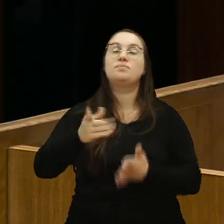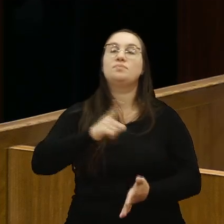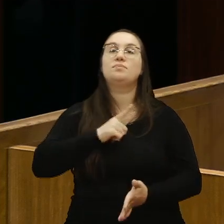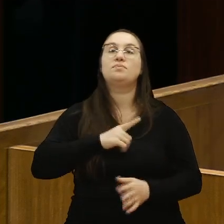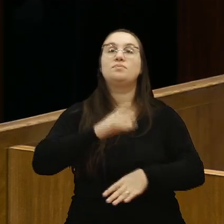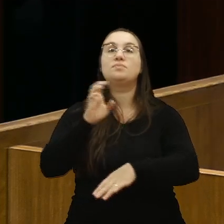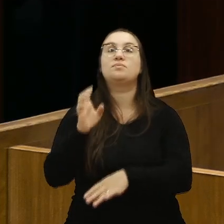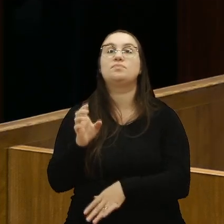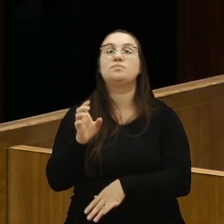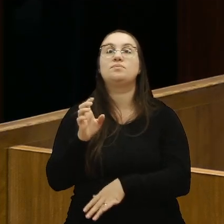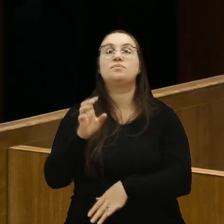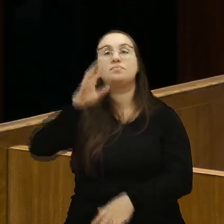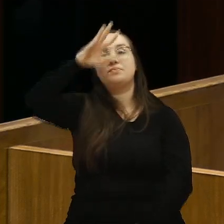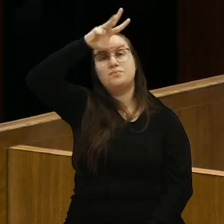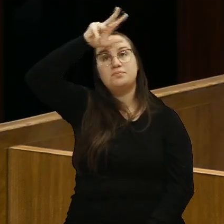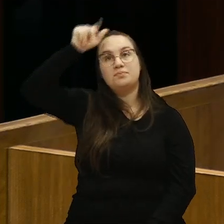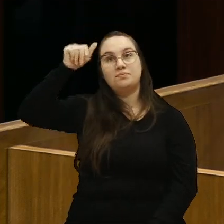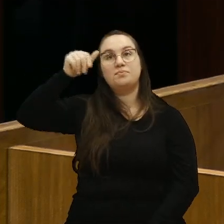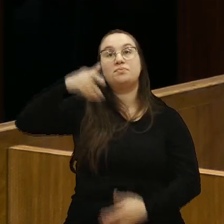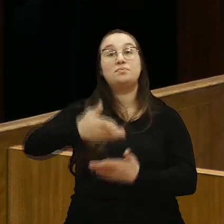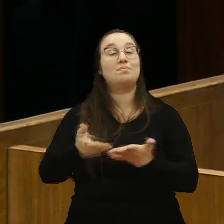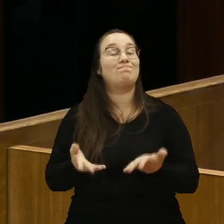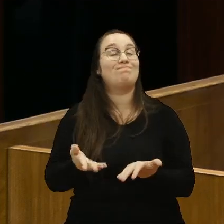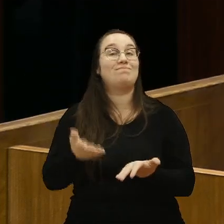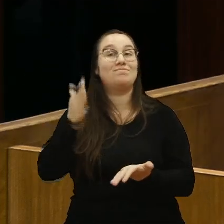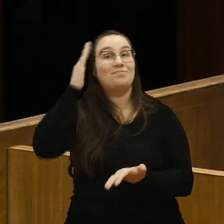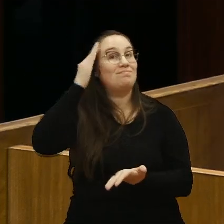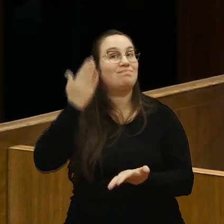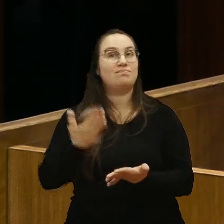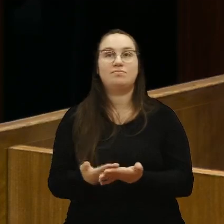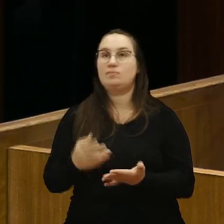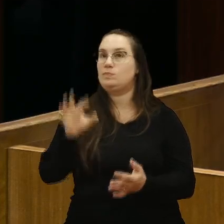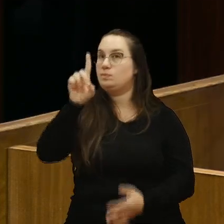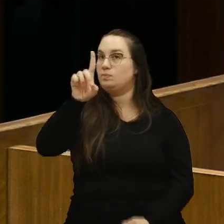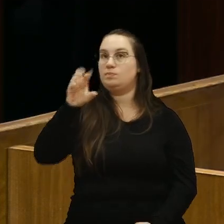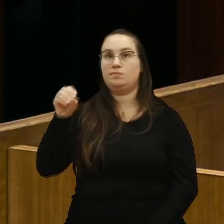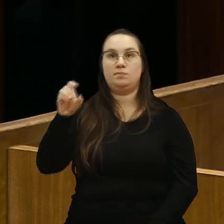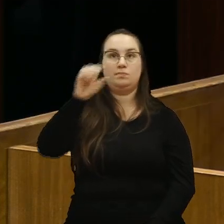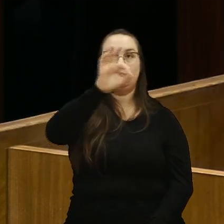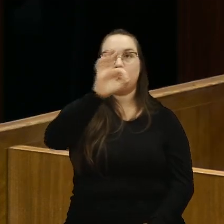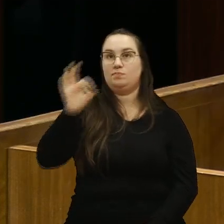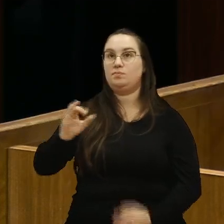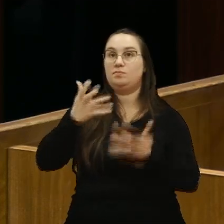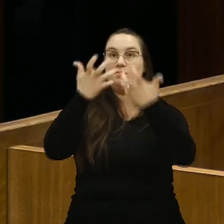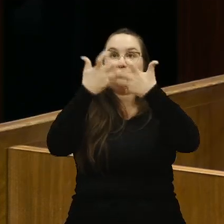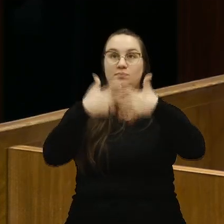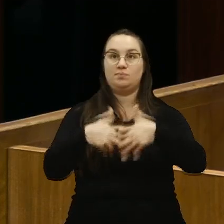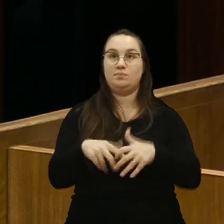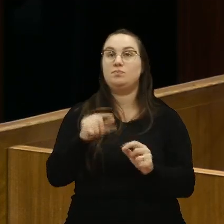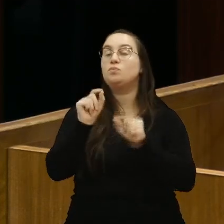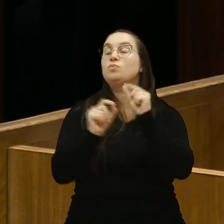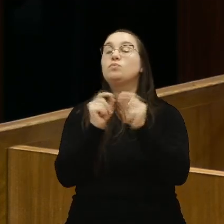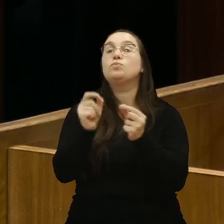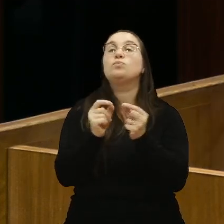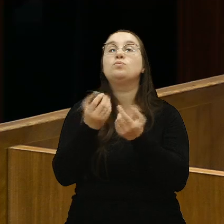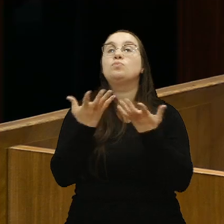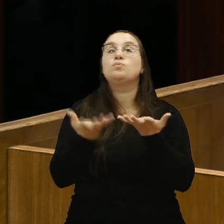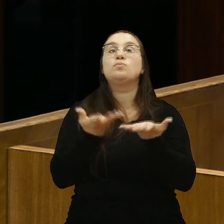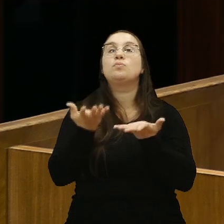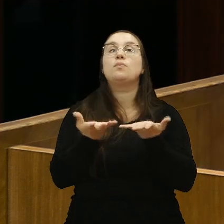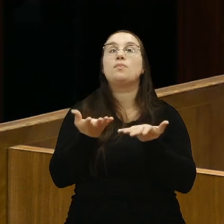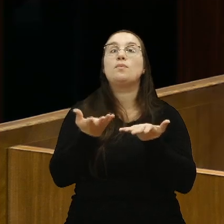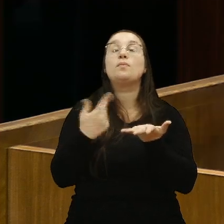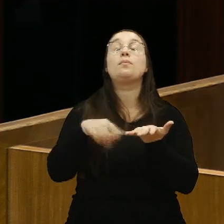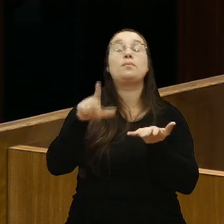município, mas eu acredito que ela ainda não está 100% funcionando. Como funciona essa legislação? Ela